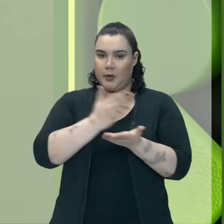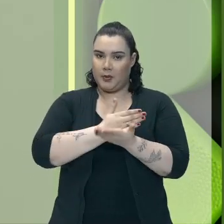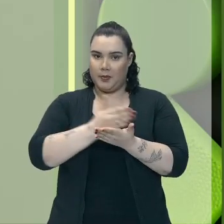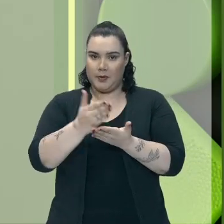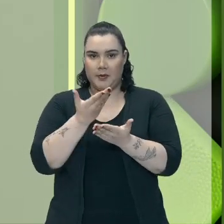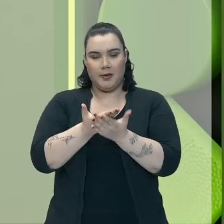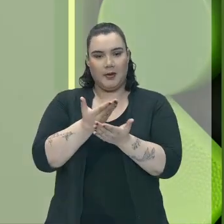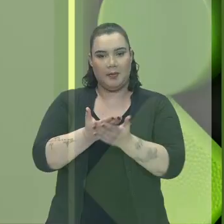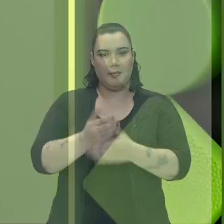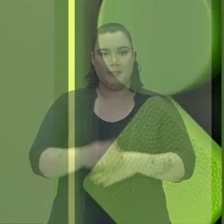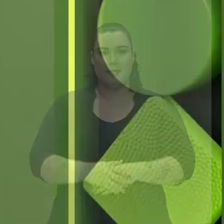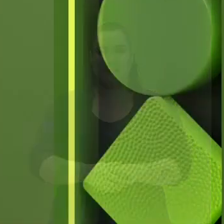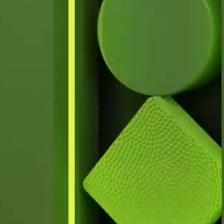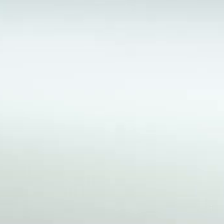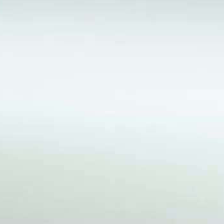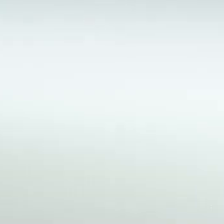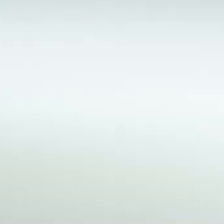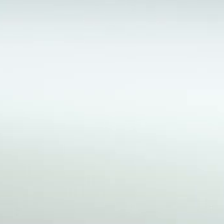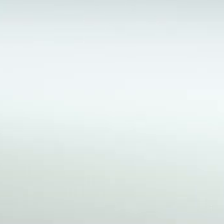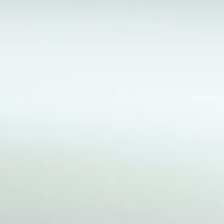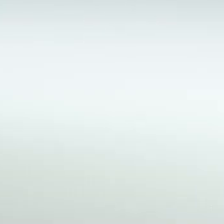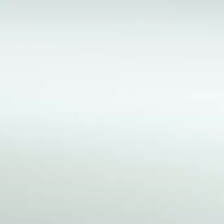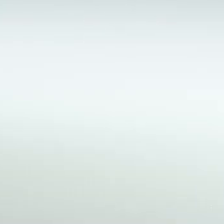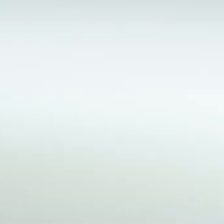então vamos à nossa aula.